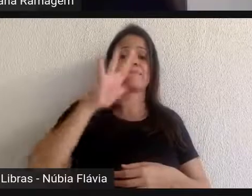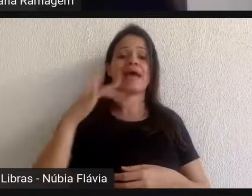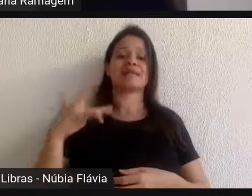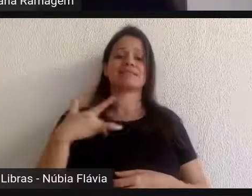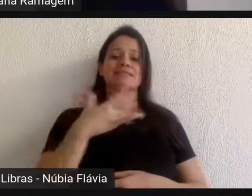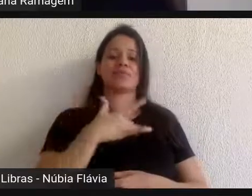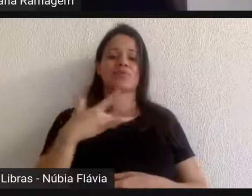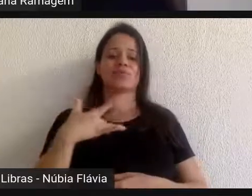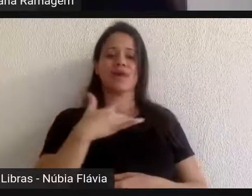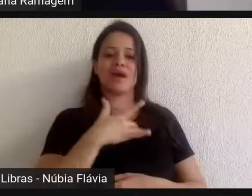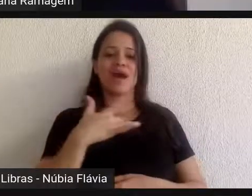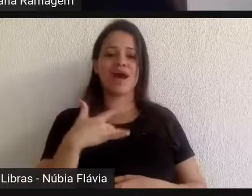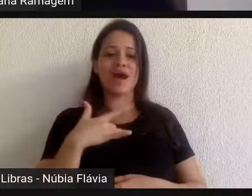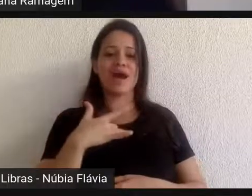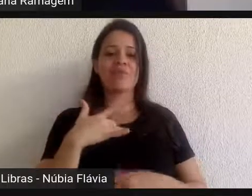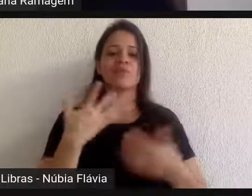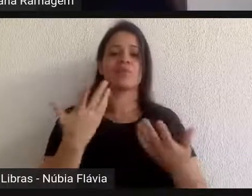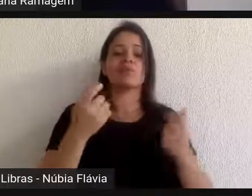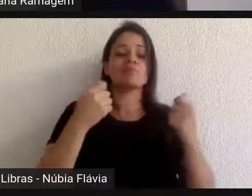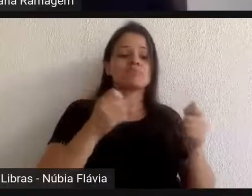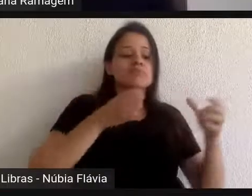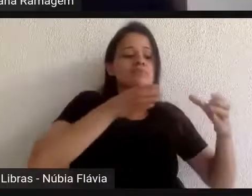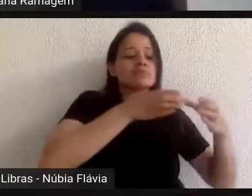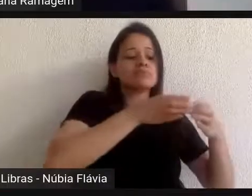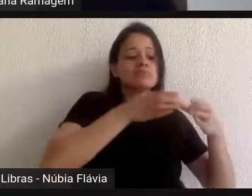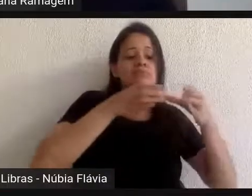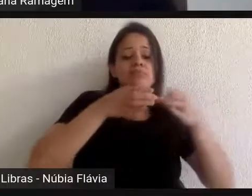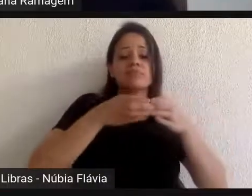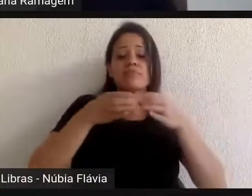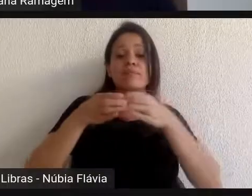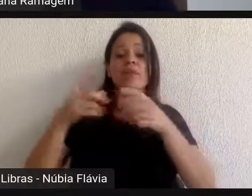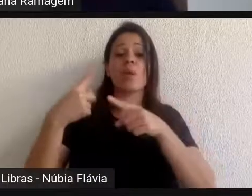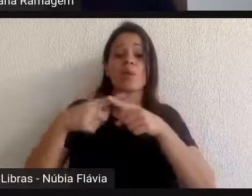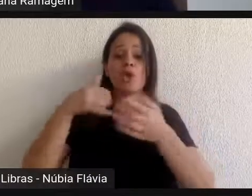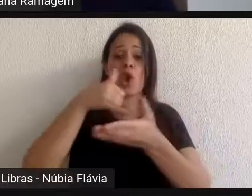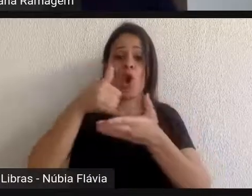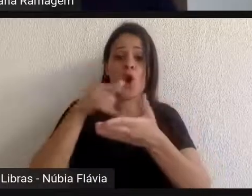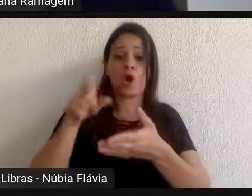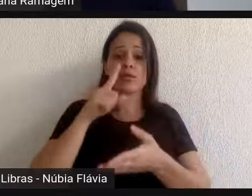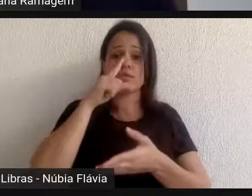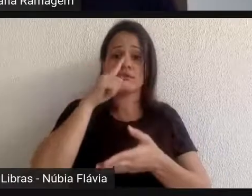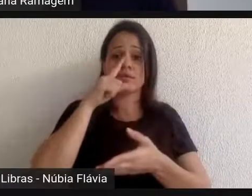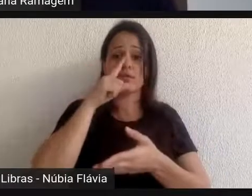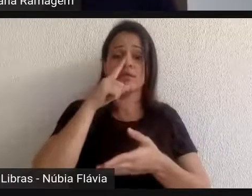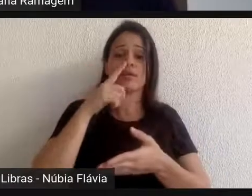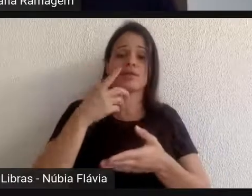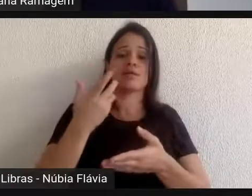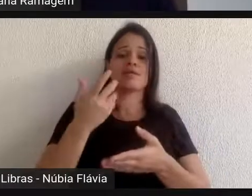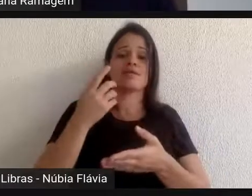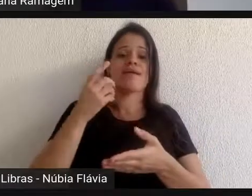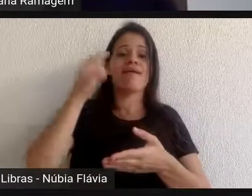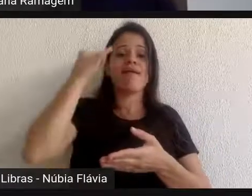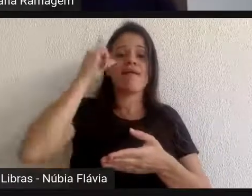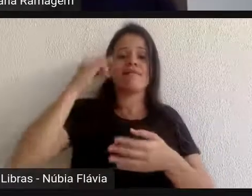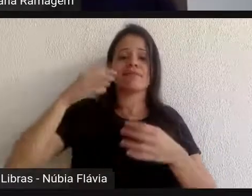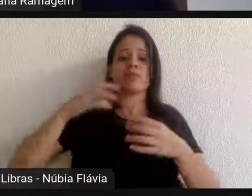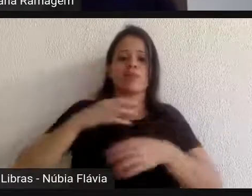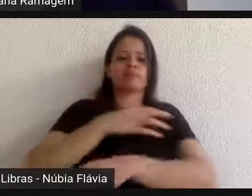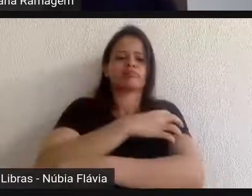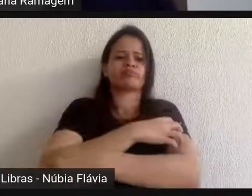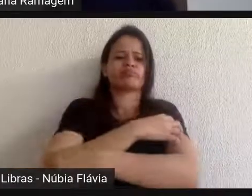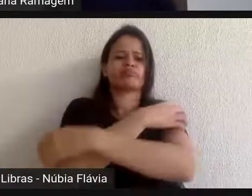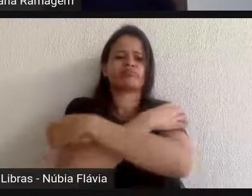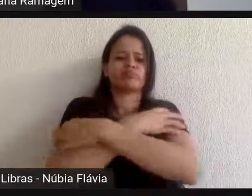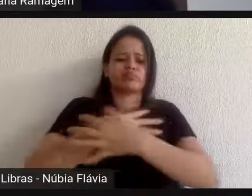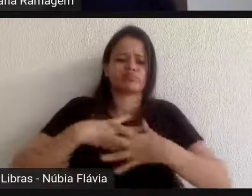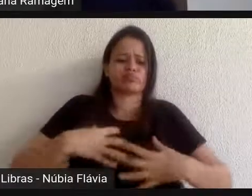promove que reduz a inflamação no nosso corpo, né? As vitaminas, os minerais que vêm nas frutas,